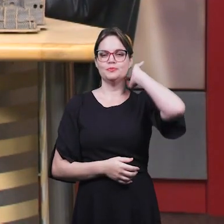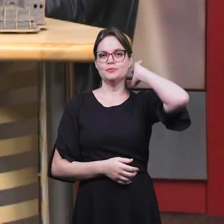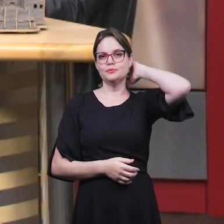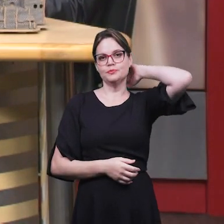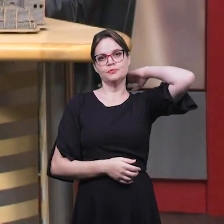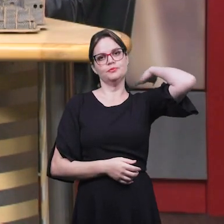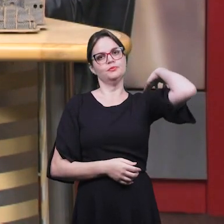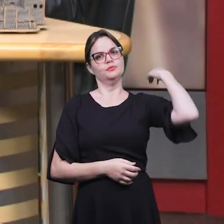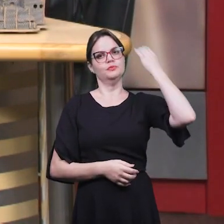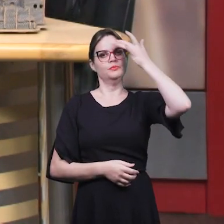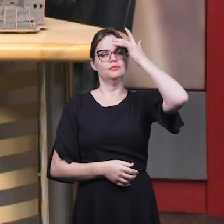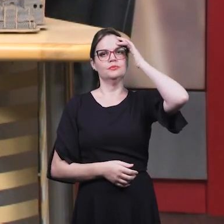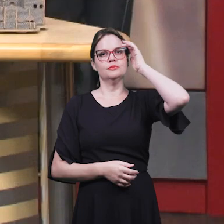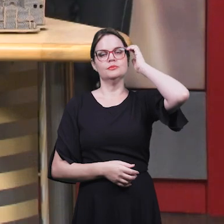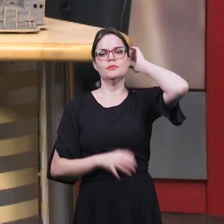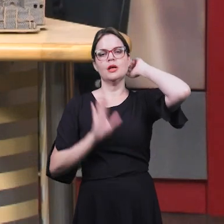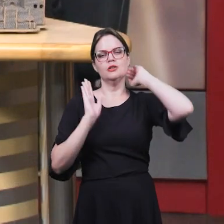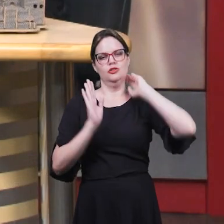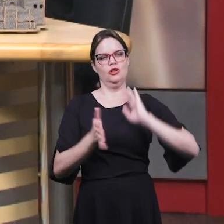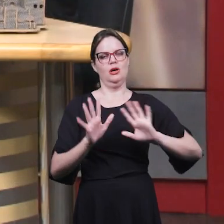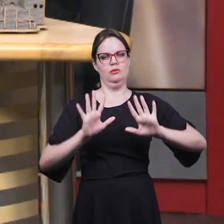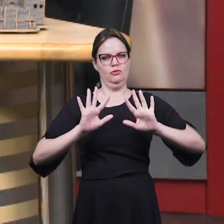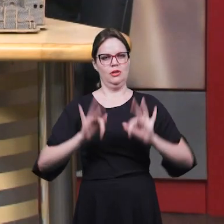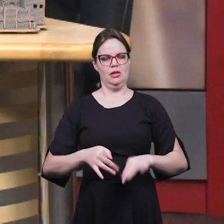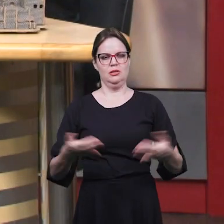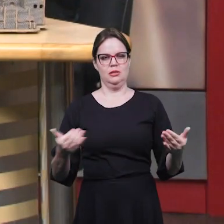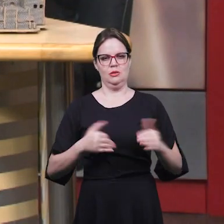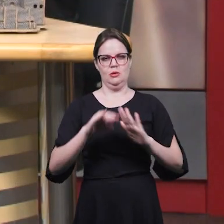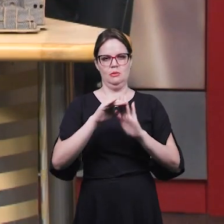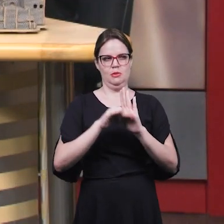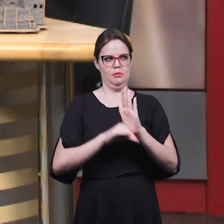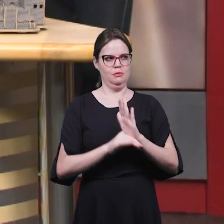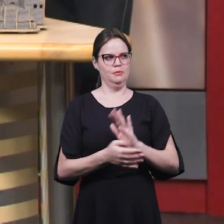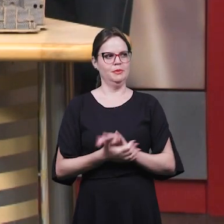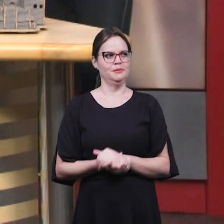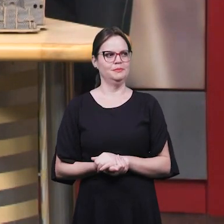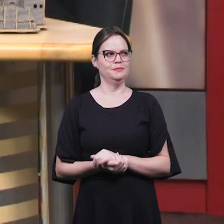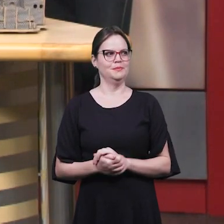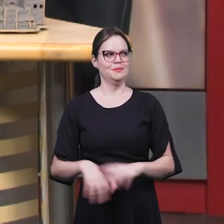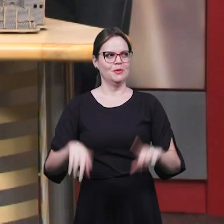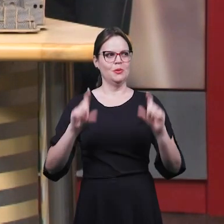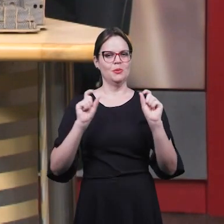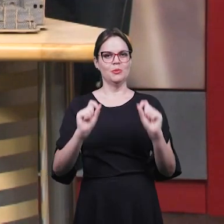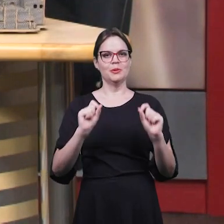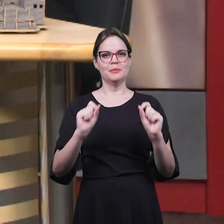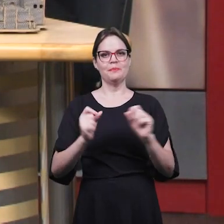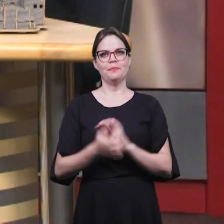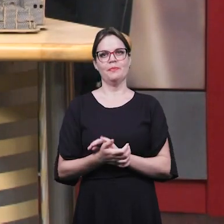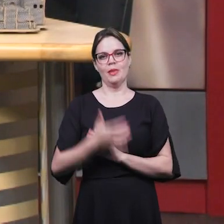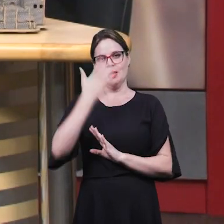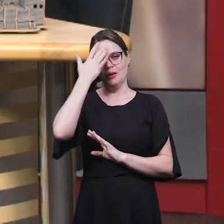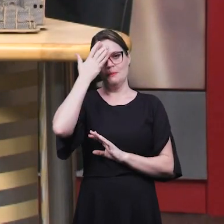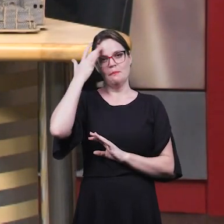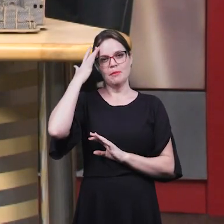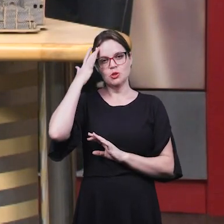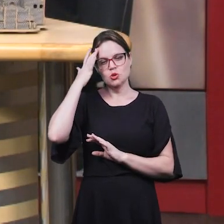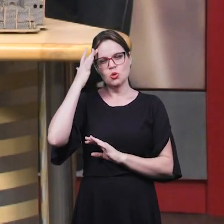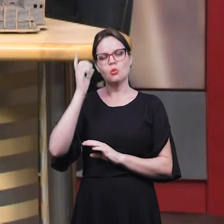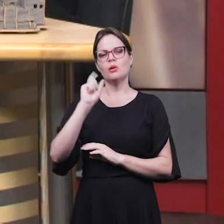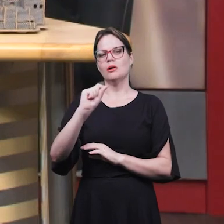Uma coisa interessante, nós estamos encerrando o nosso programa, é que ninguém que tem um